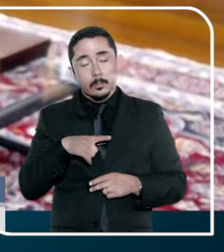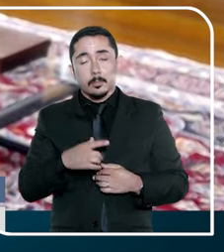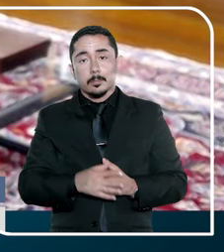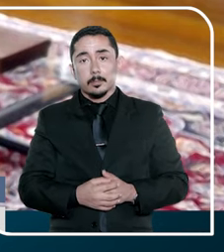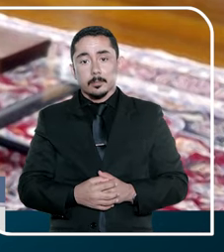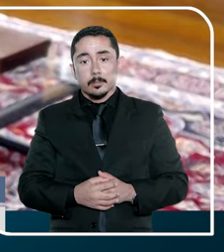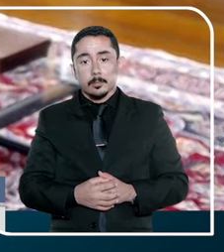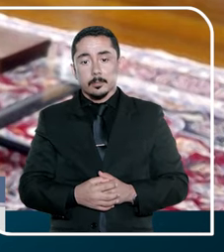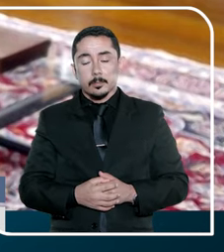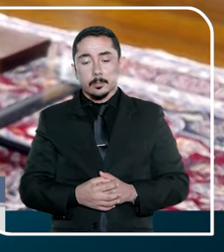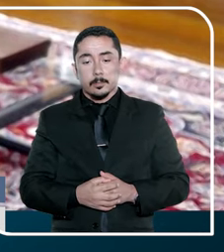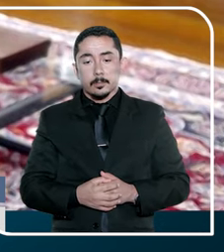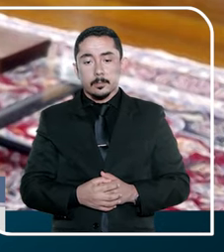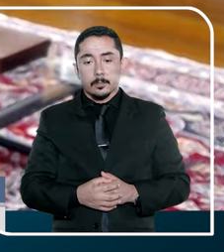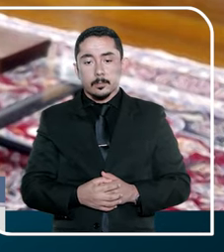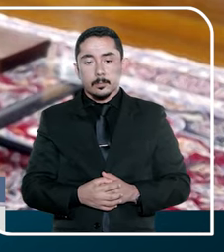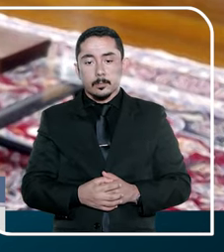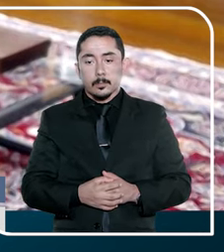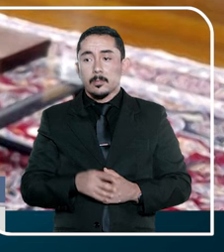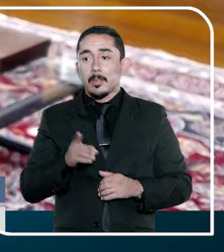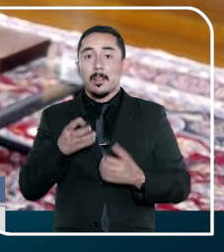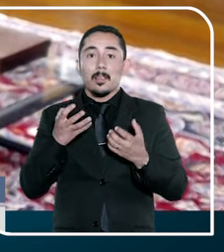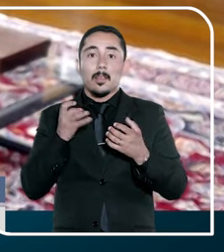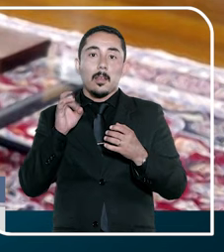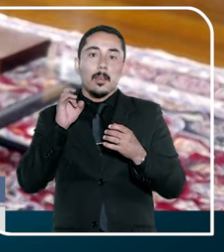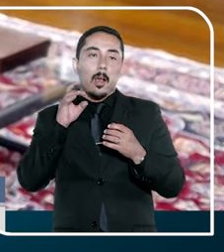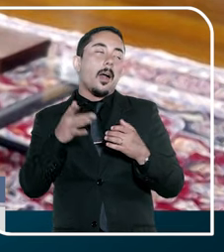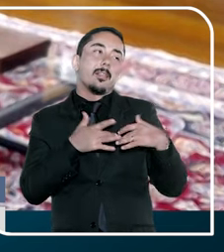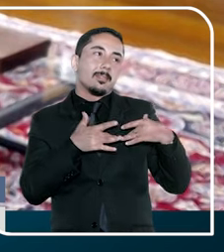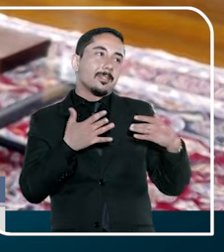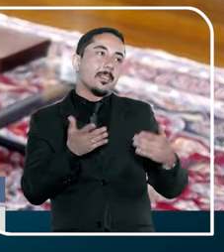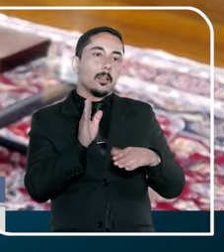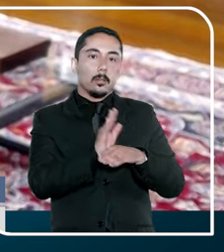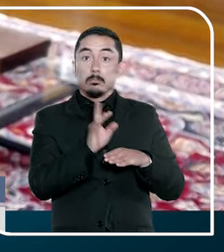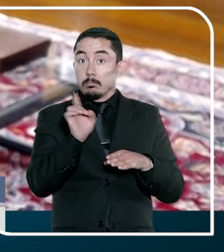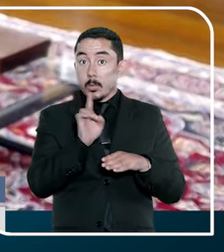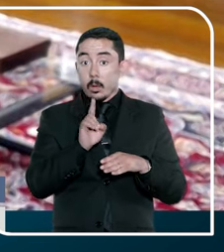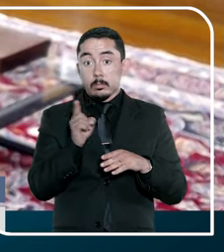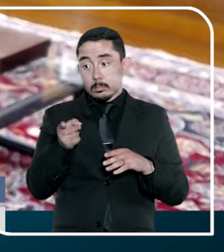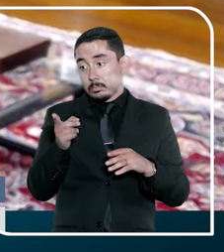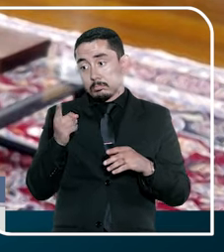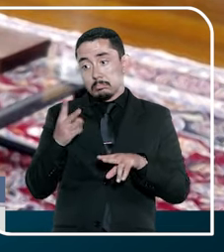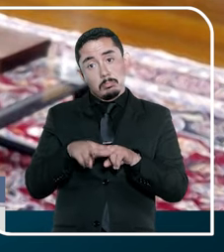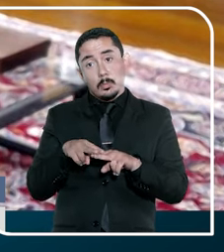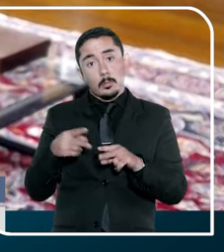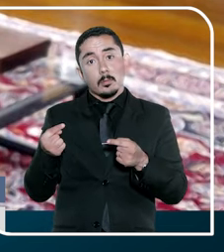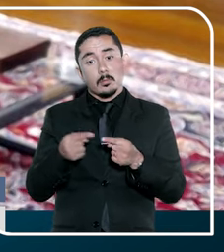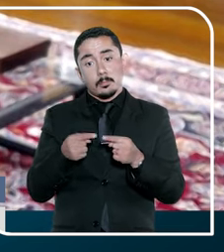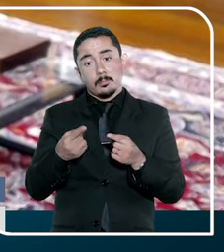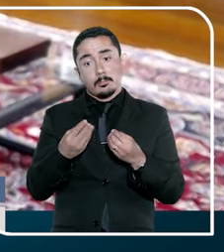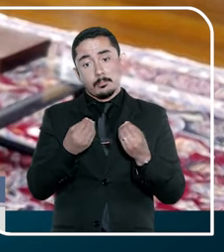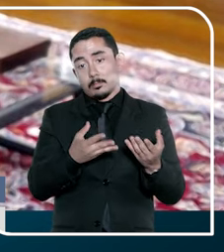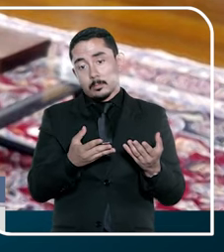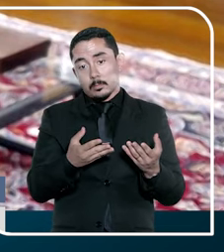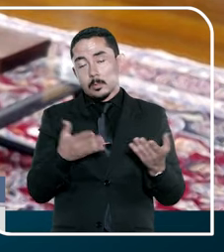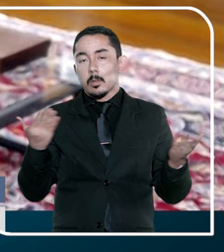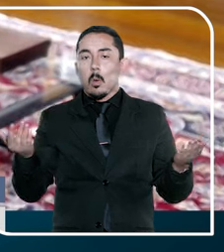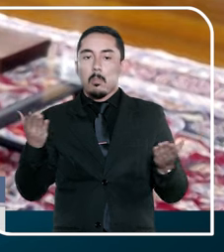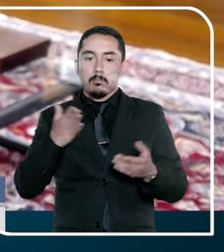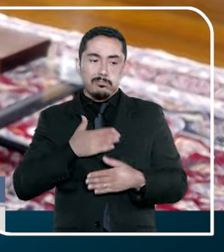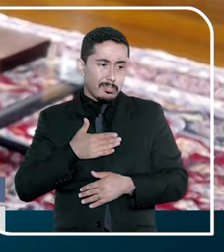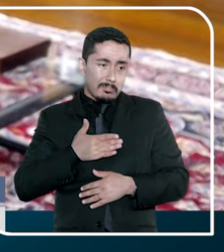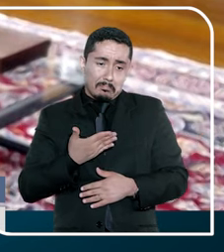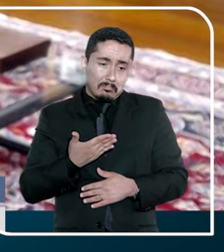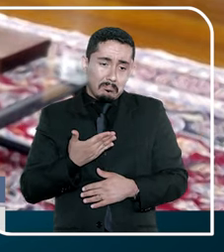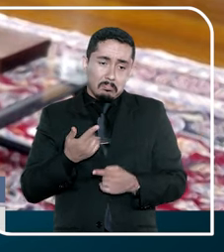diminuir os efeitos da do seu comportamento ilícito então isso pelo menos a mim não tem servido como